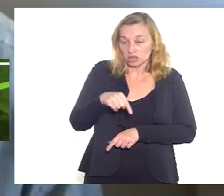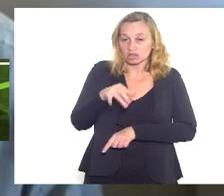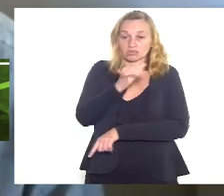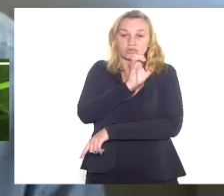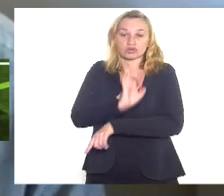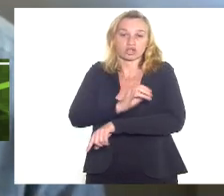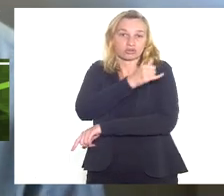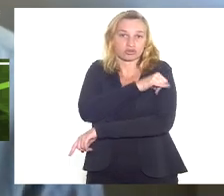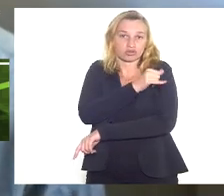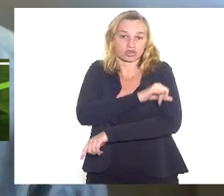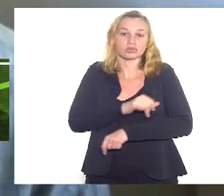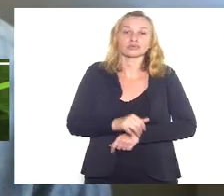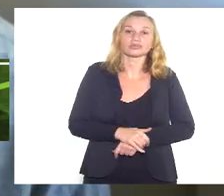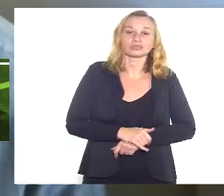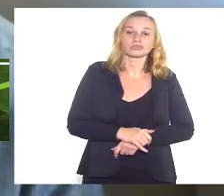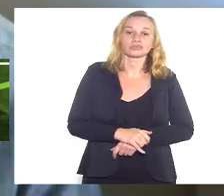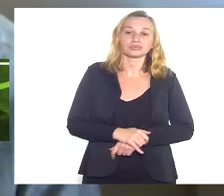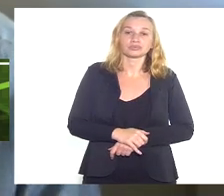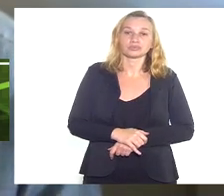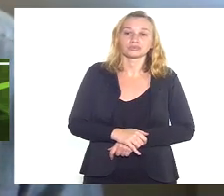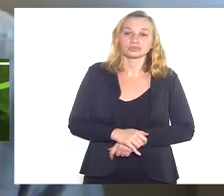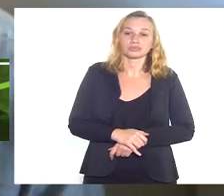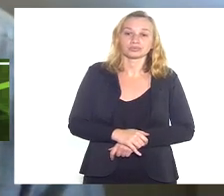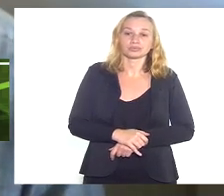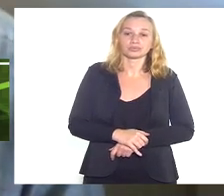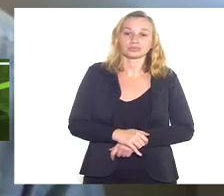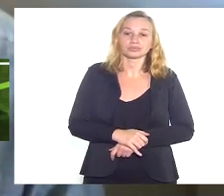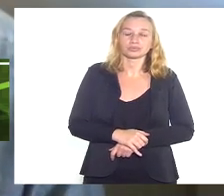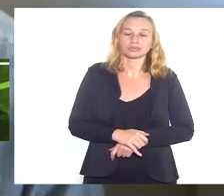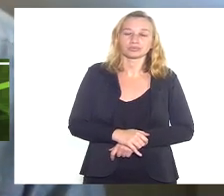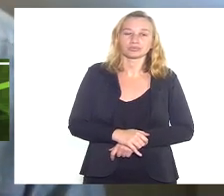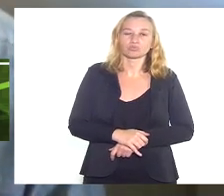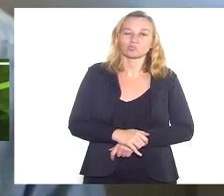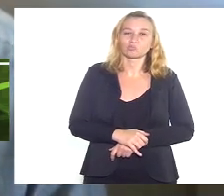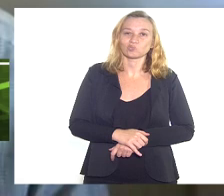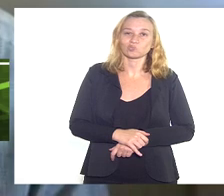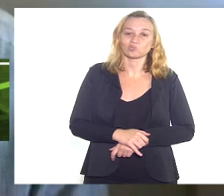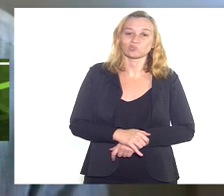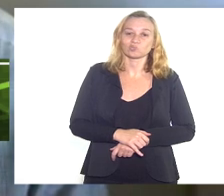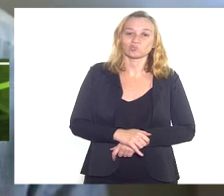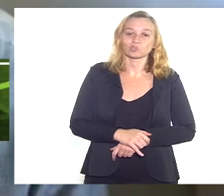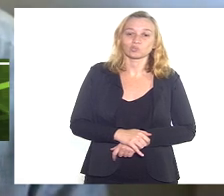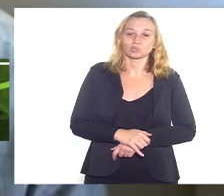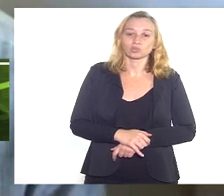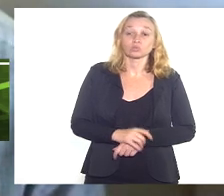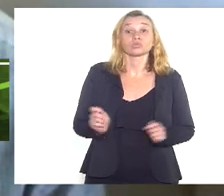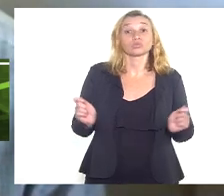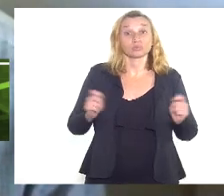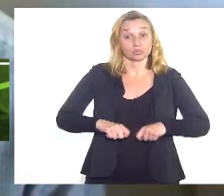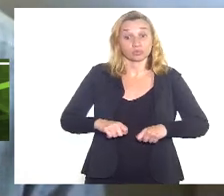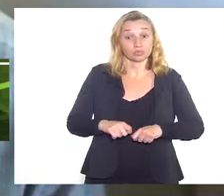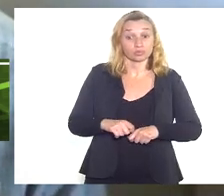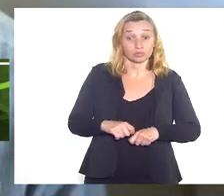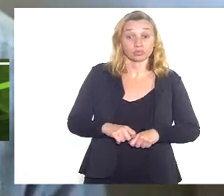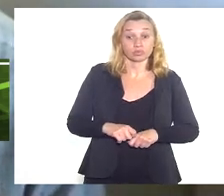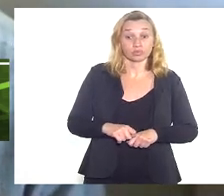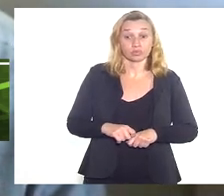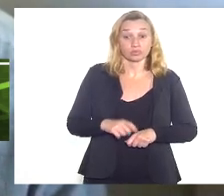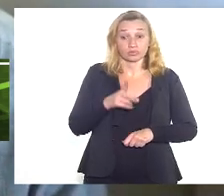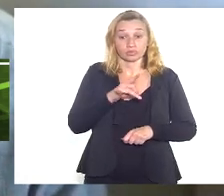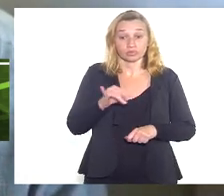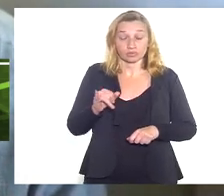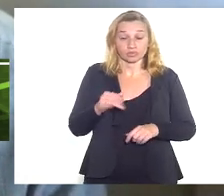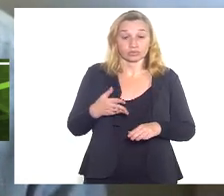de Janeiro, com as suas potenciais datas de entrar